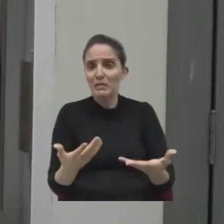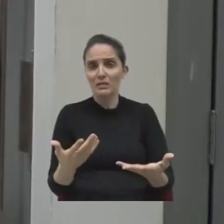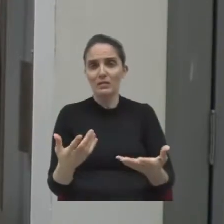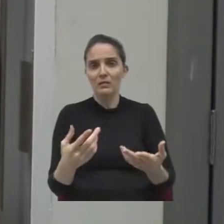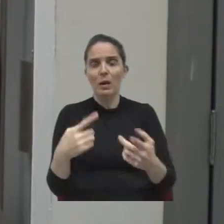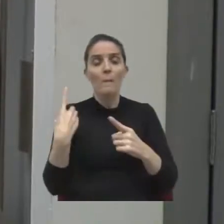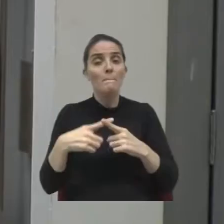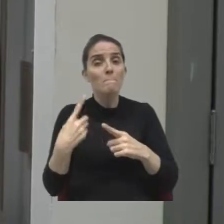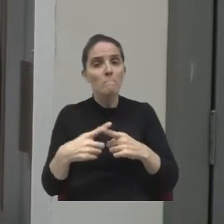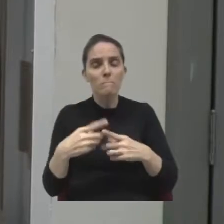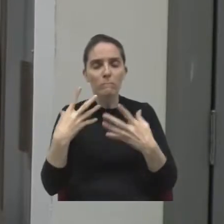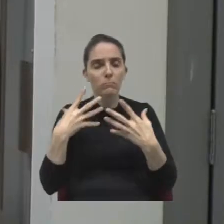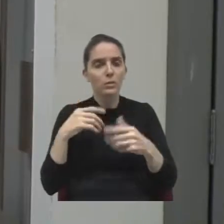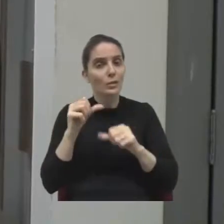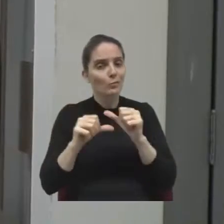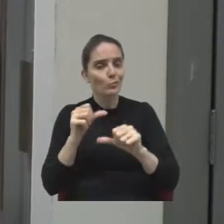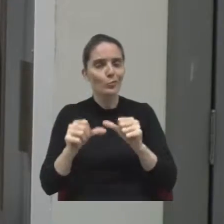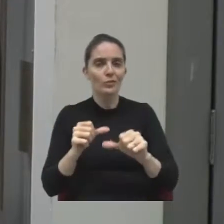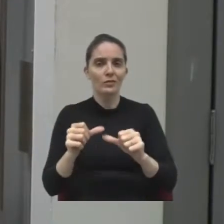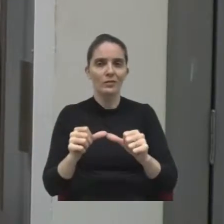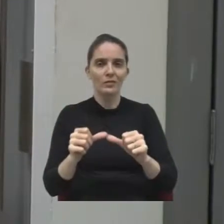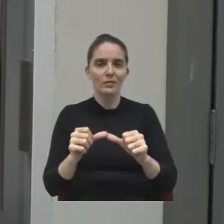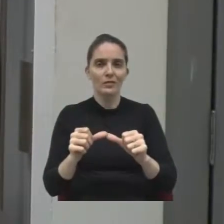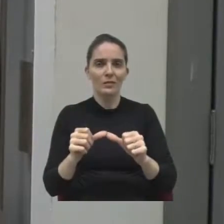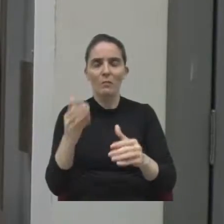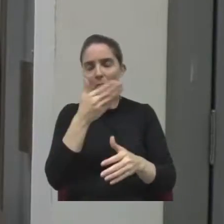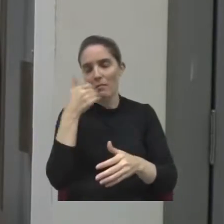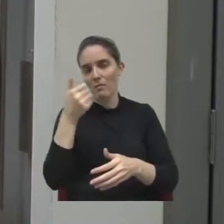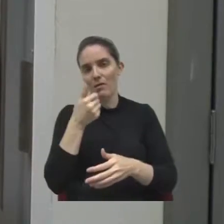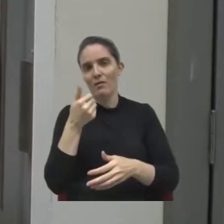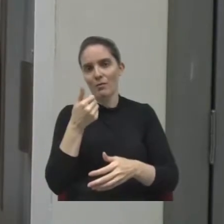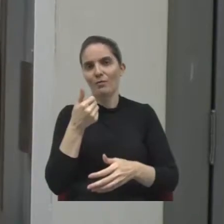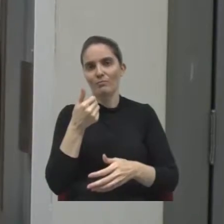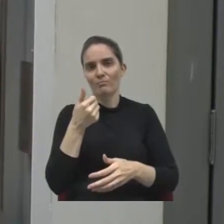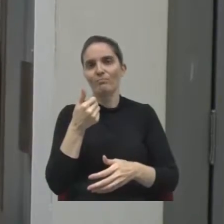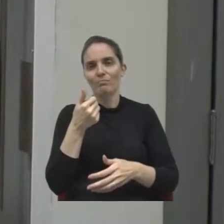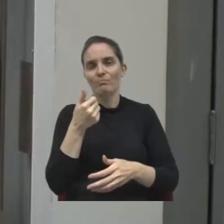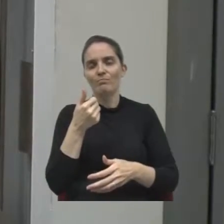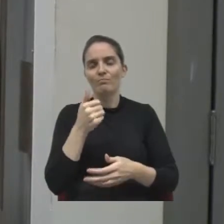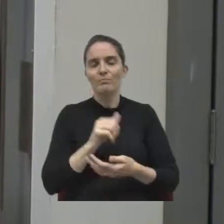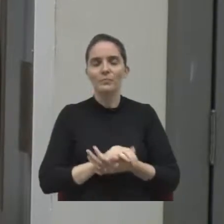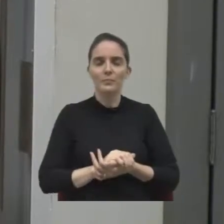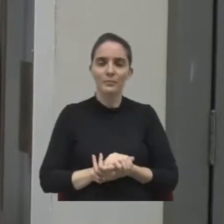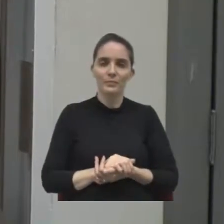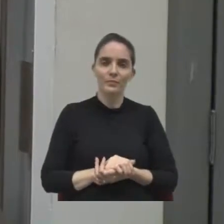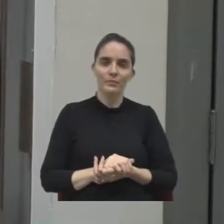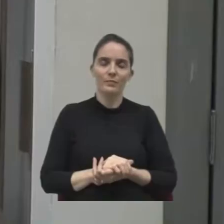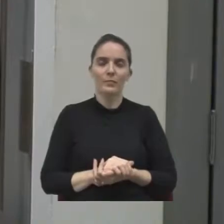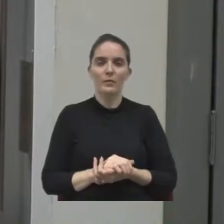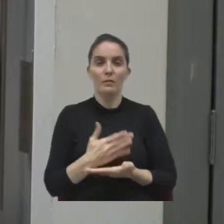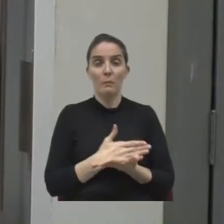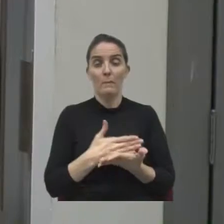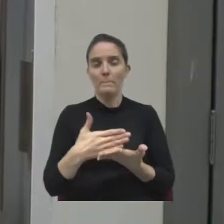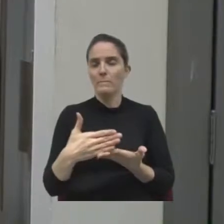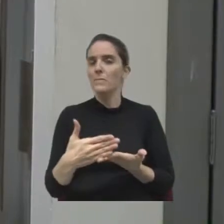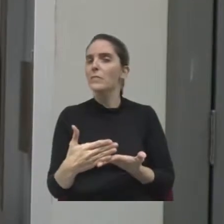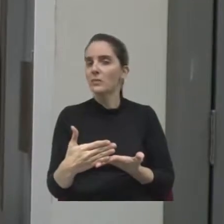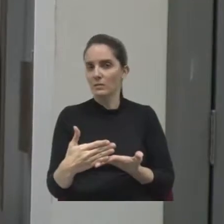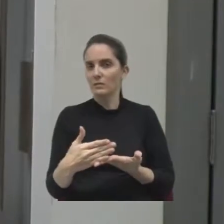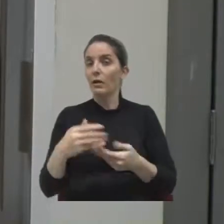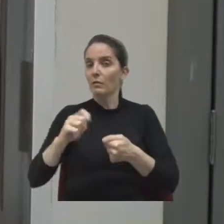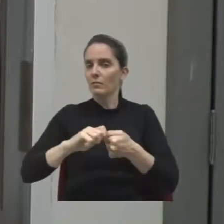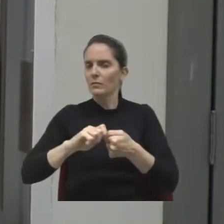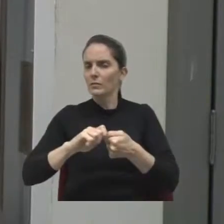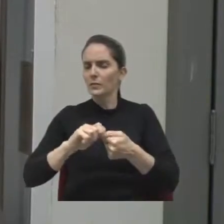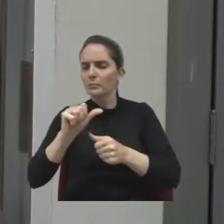mudar, eu acho que isso facilita. Aí é meio caminho andado para a gente aí começar a fazer a mudança, aquelas que